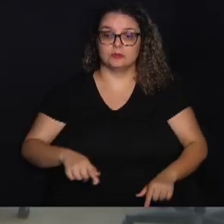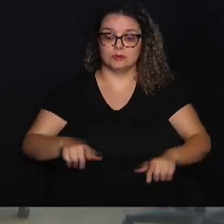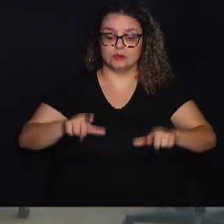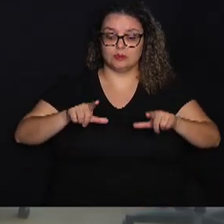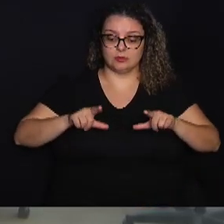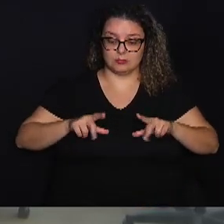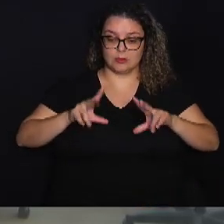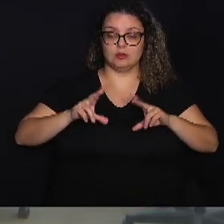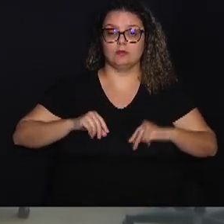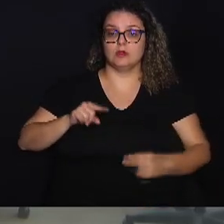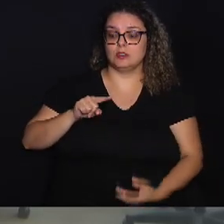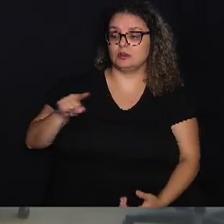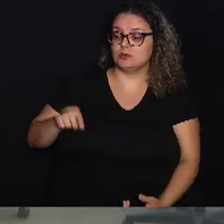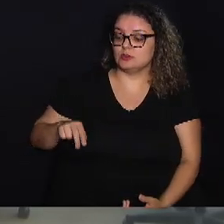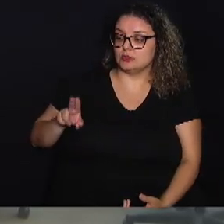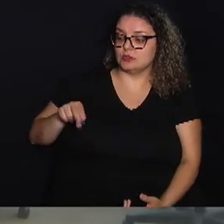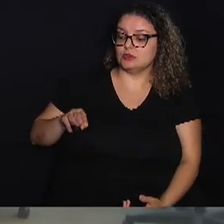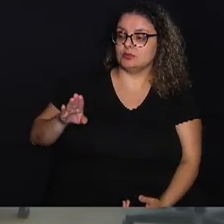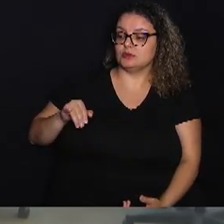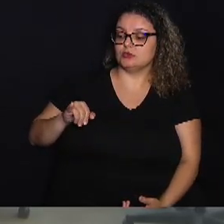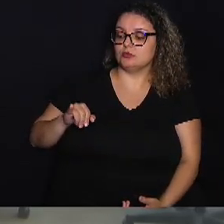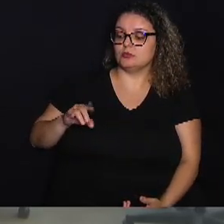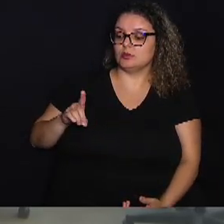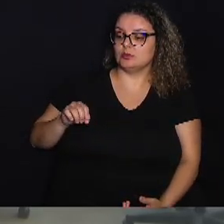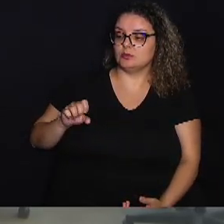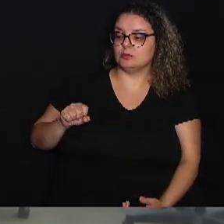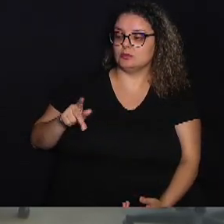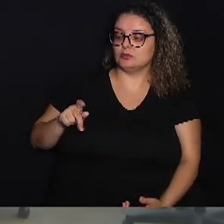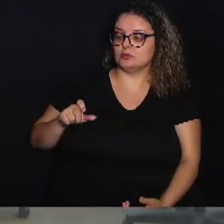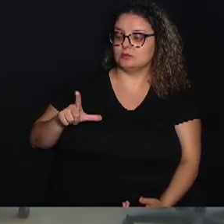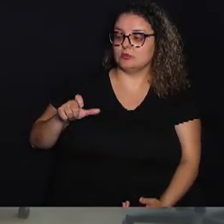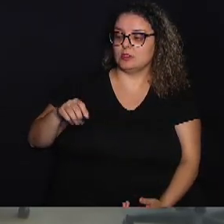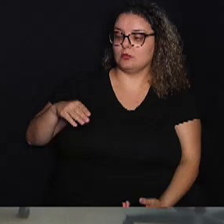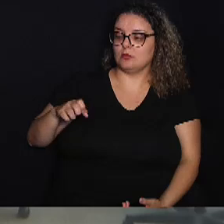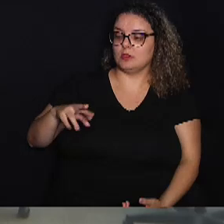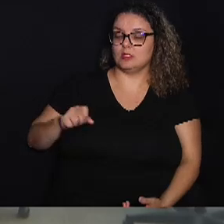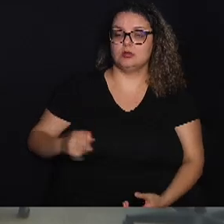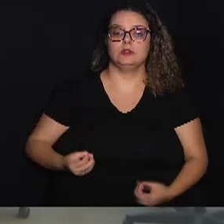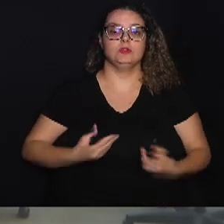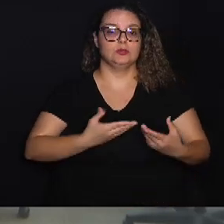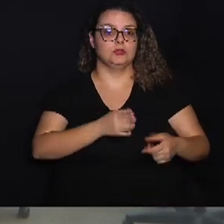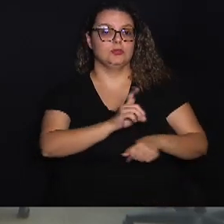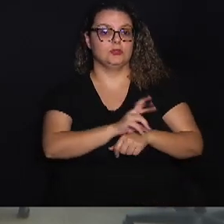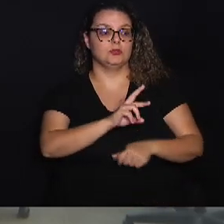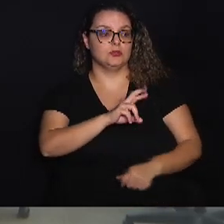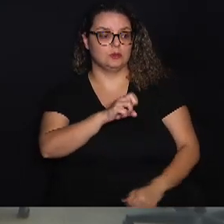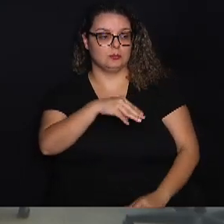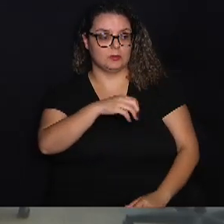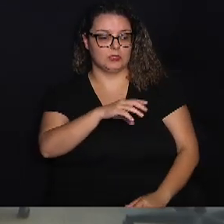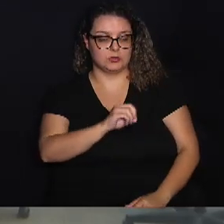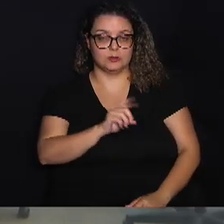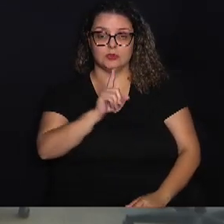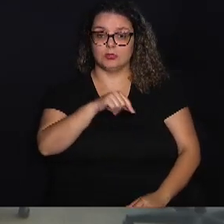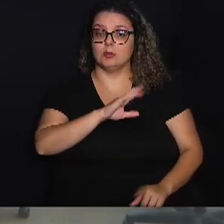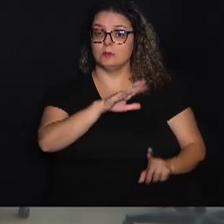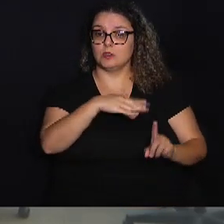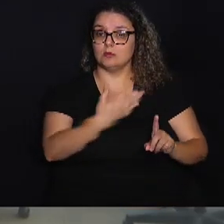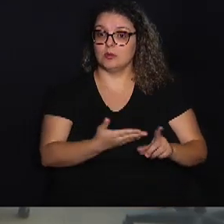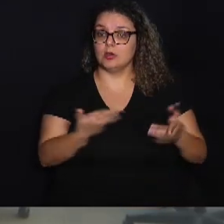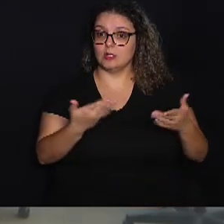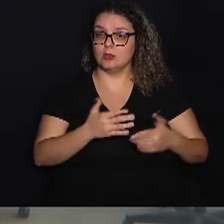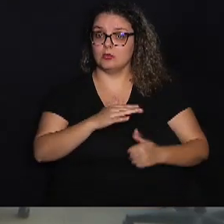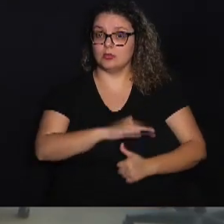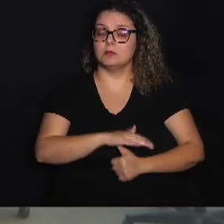mérito zumbidos Palmares ao professor Dr Germano rigat Júnior o homenageado é atual